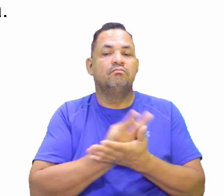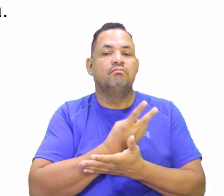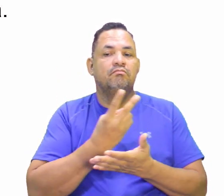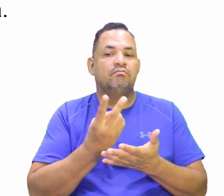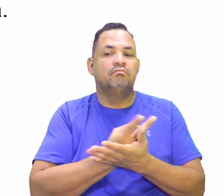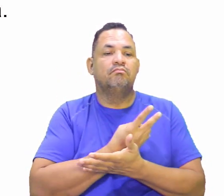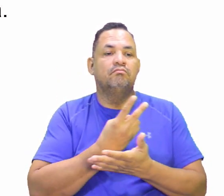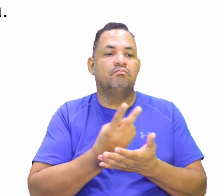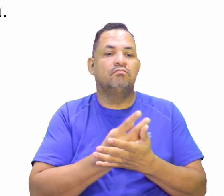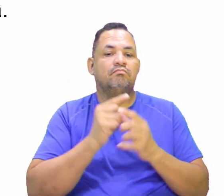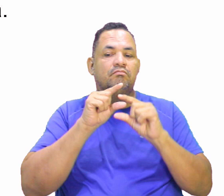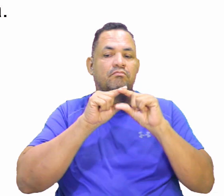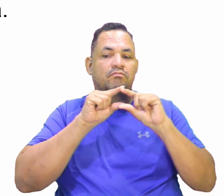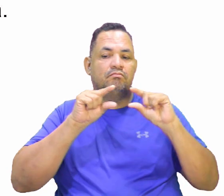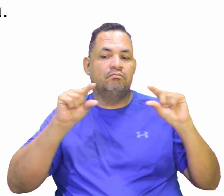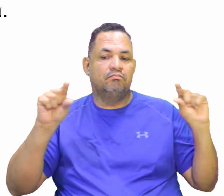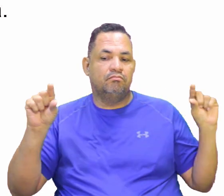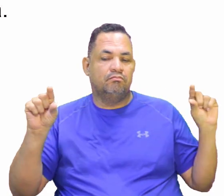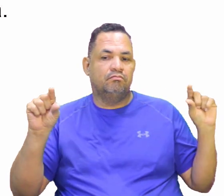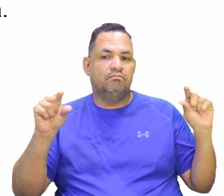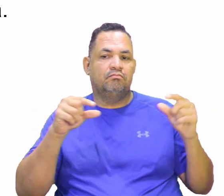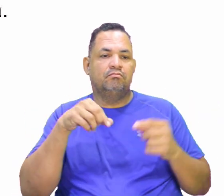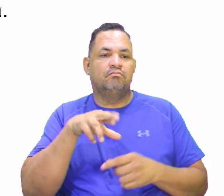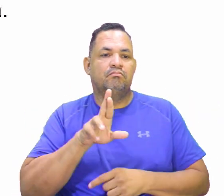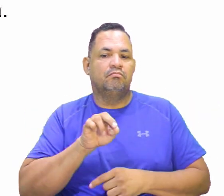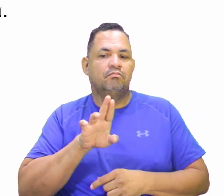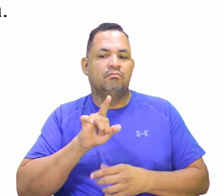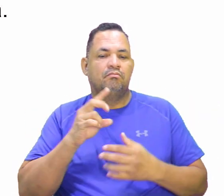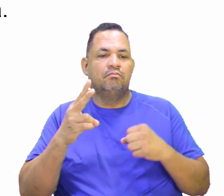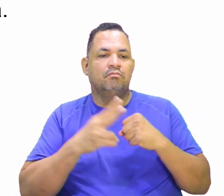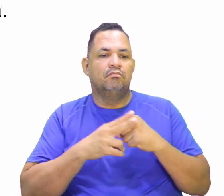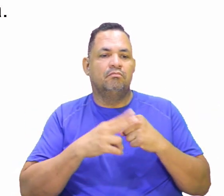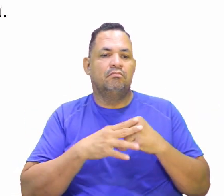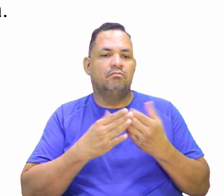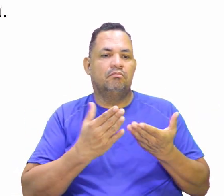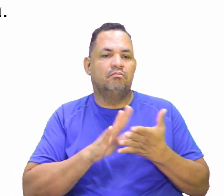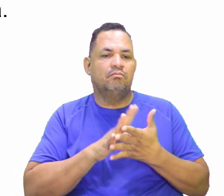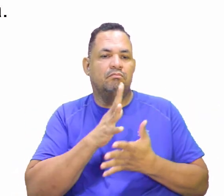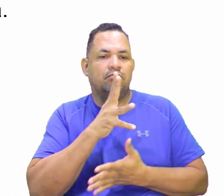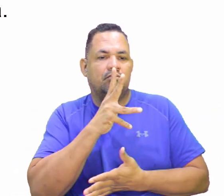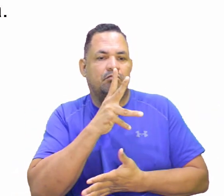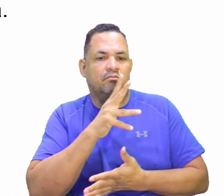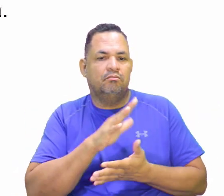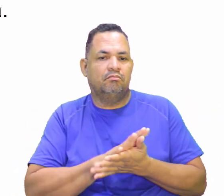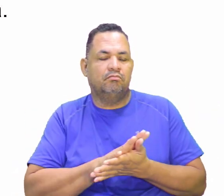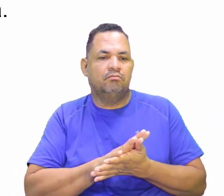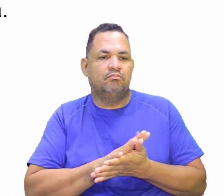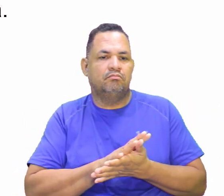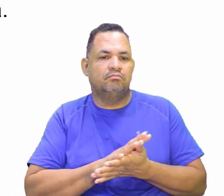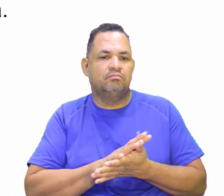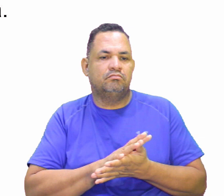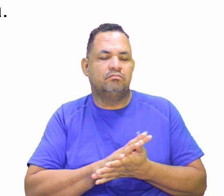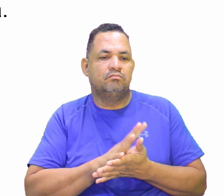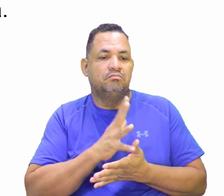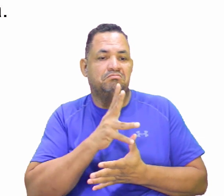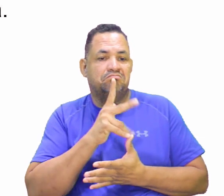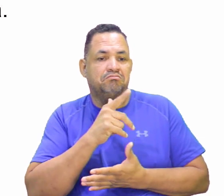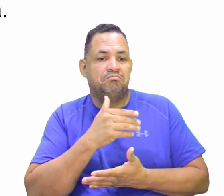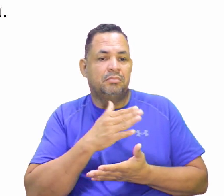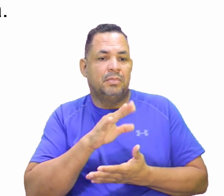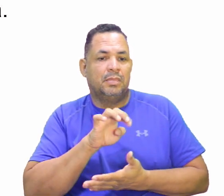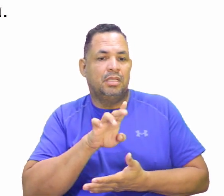na regência? Nós temos aqui na letra A, custou-lhe atender a